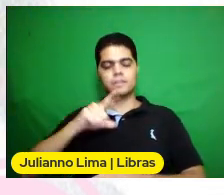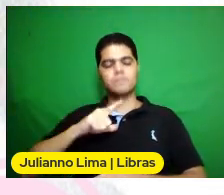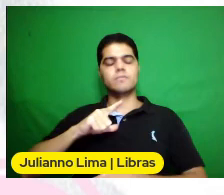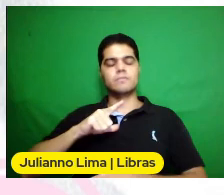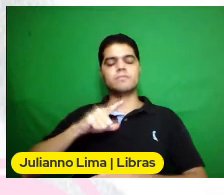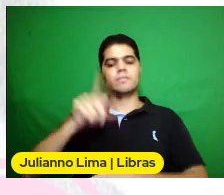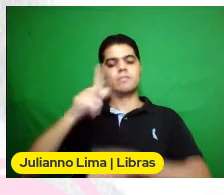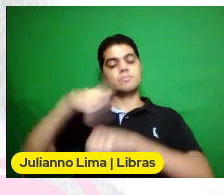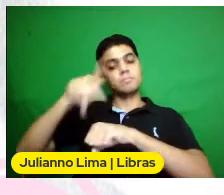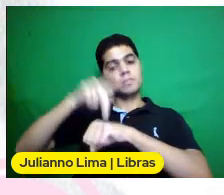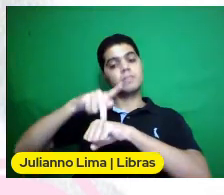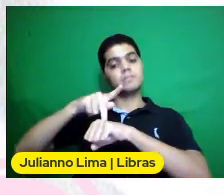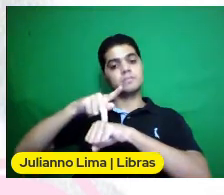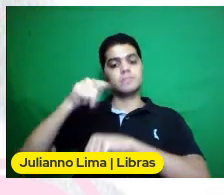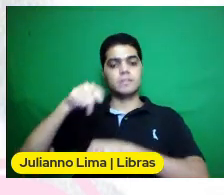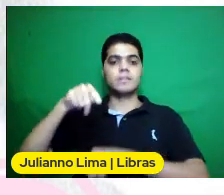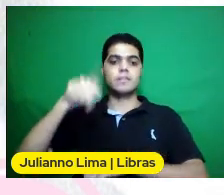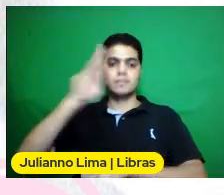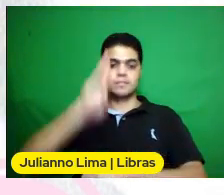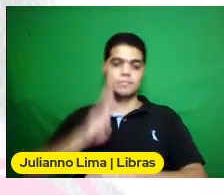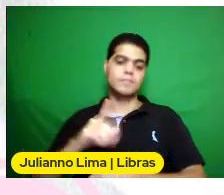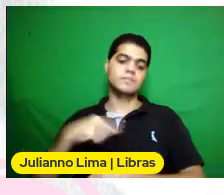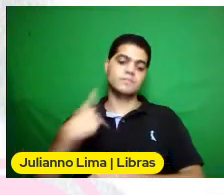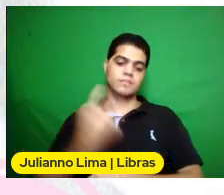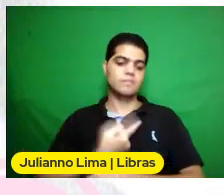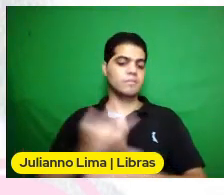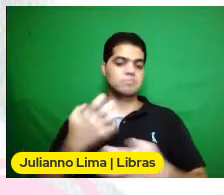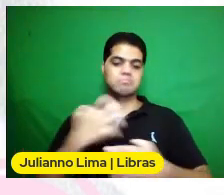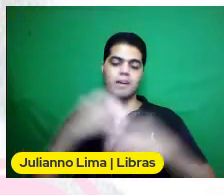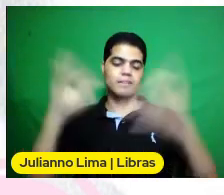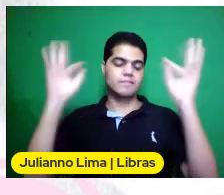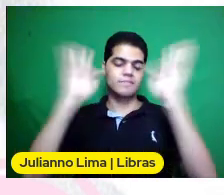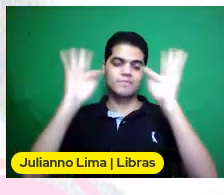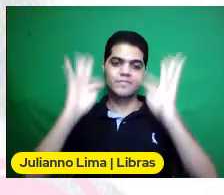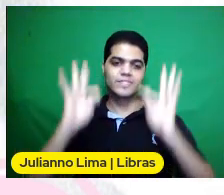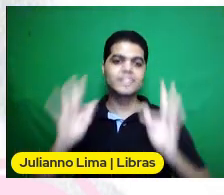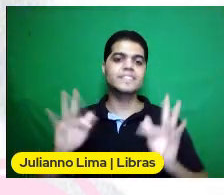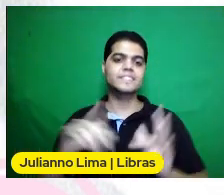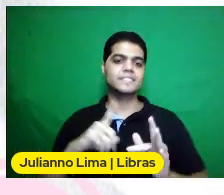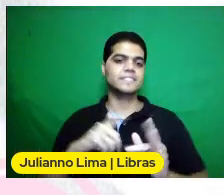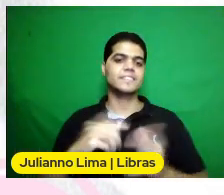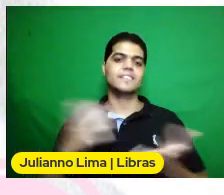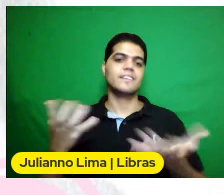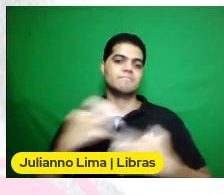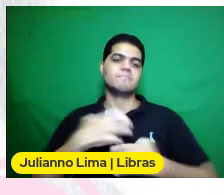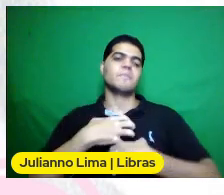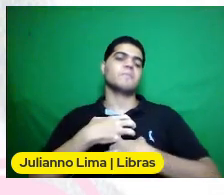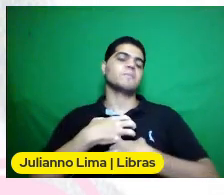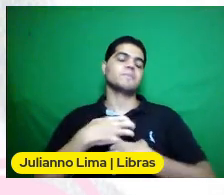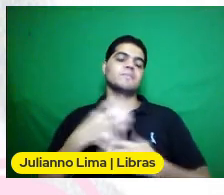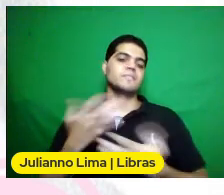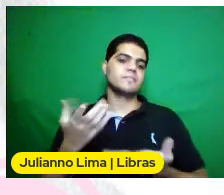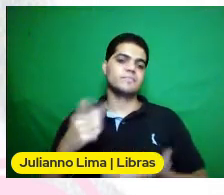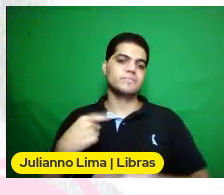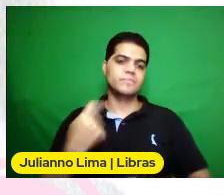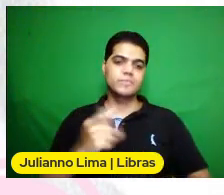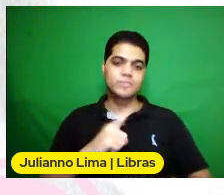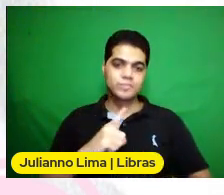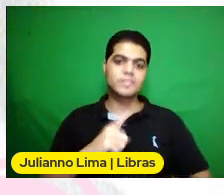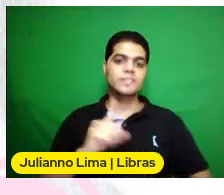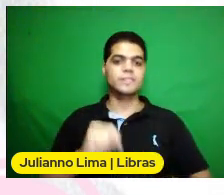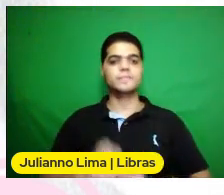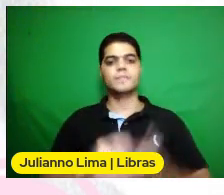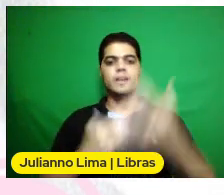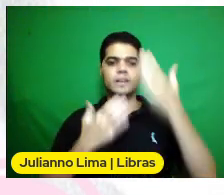né? E a gente fica feliz, é um dos pagamentos mesmo que a gente tem, e agradecer a